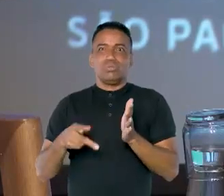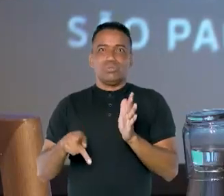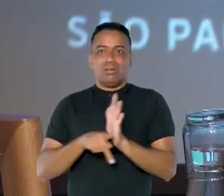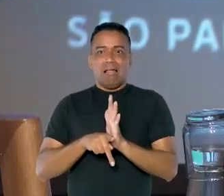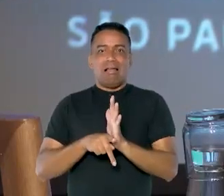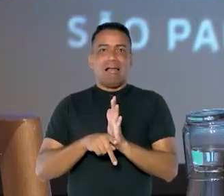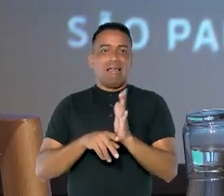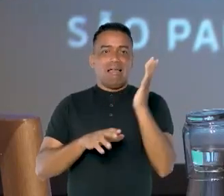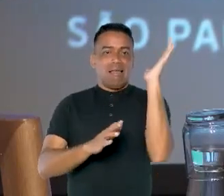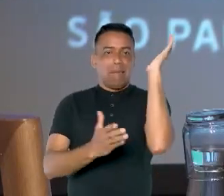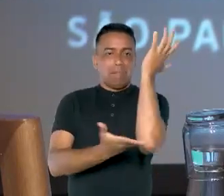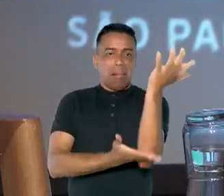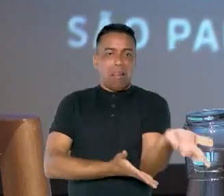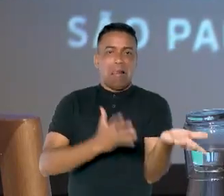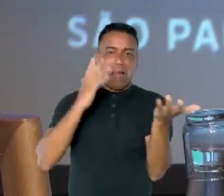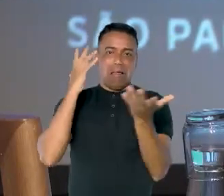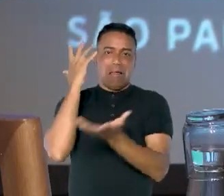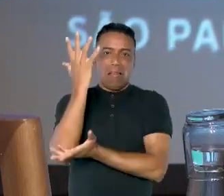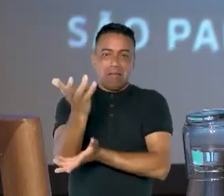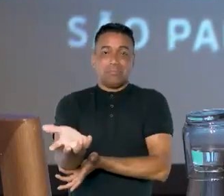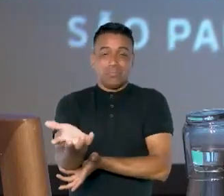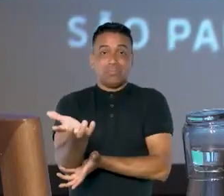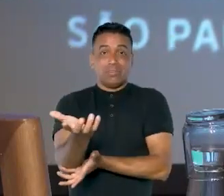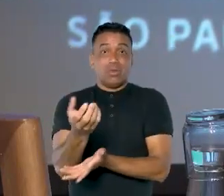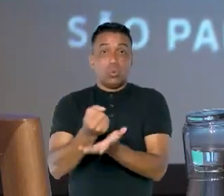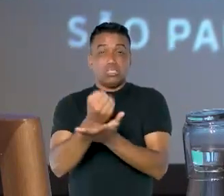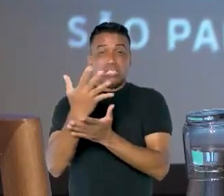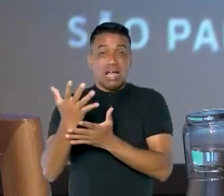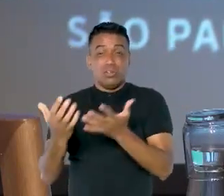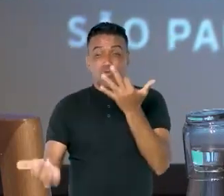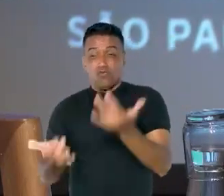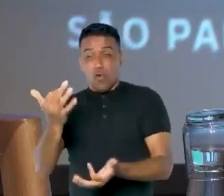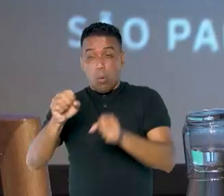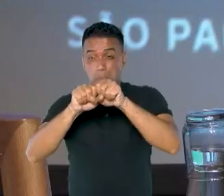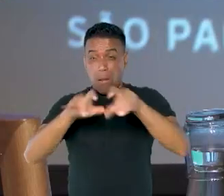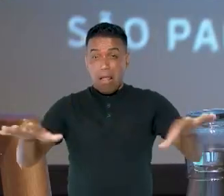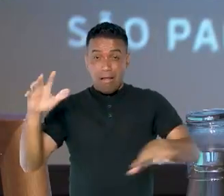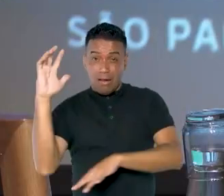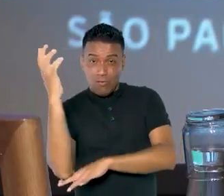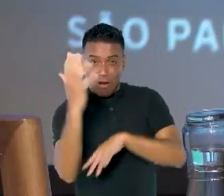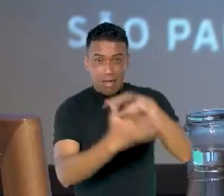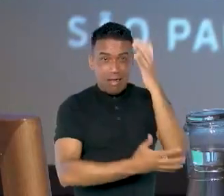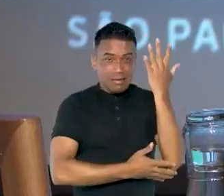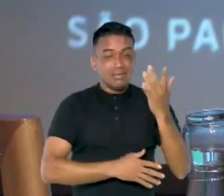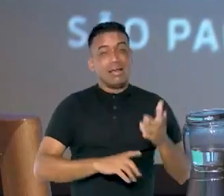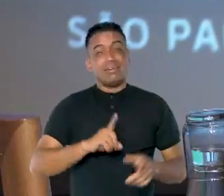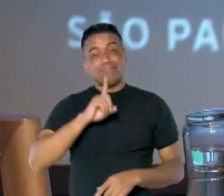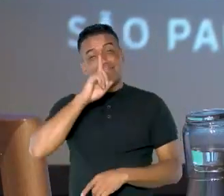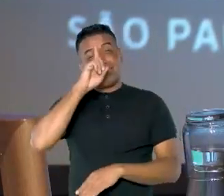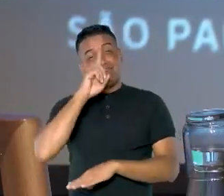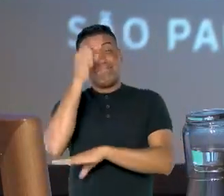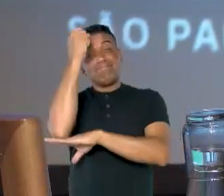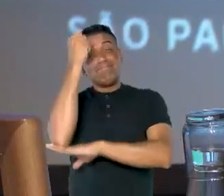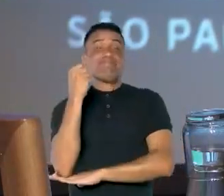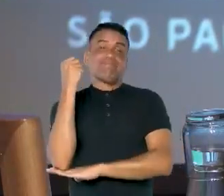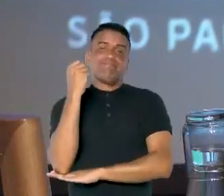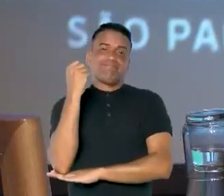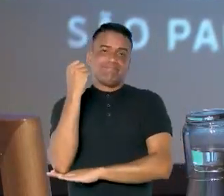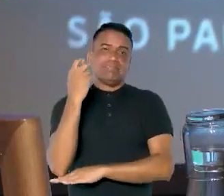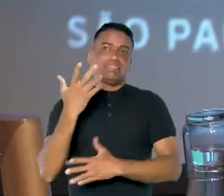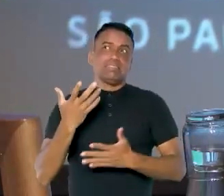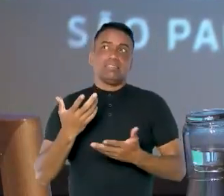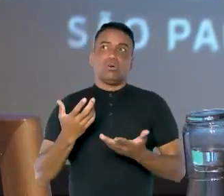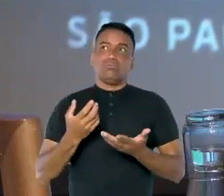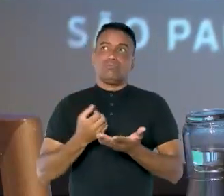desmatamento. E esse aumento de número de queimadas é também muito grave, né? Então, nós estamos com mais